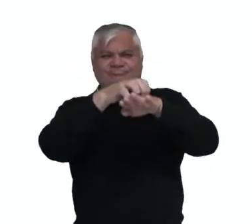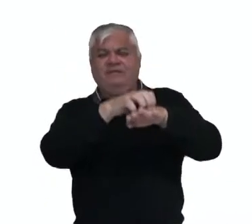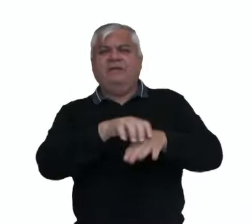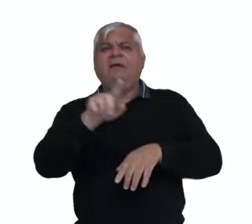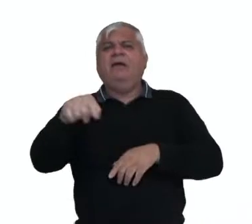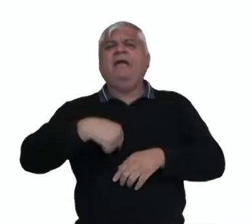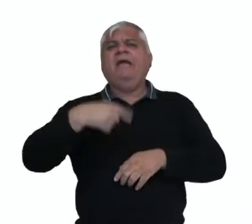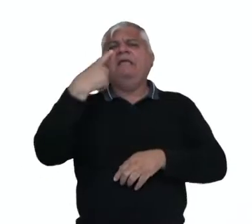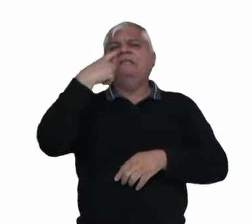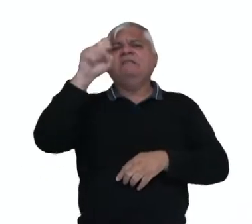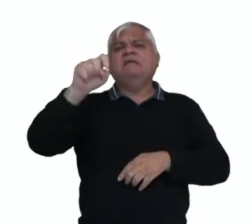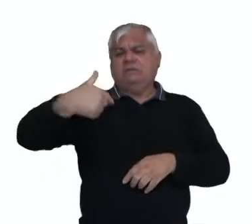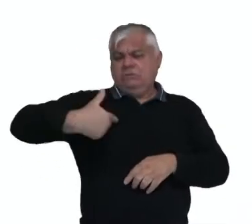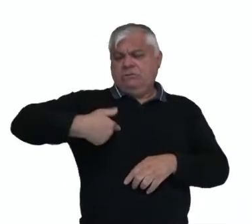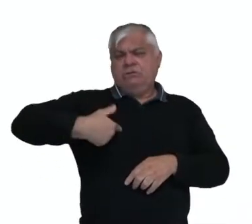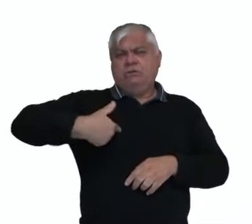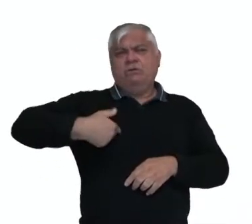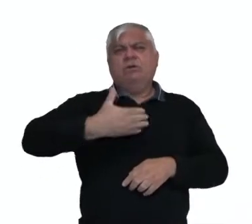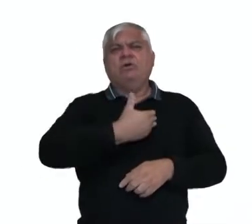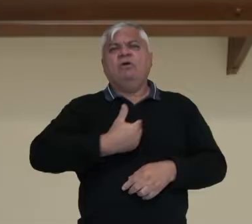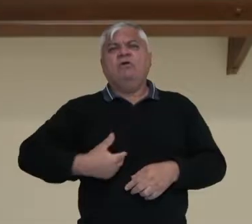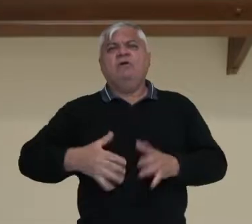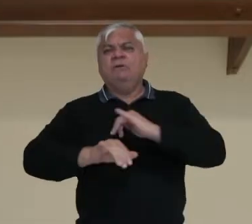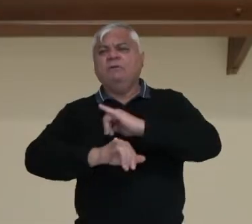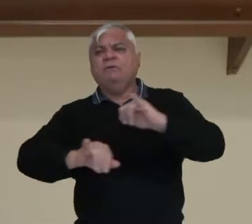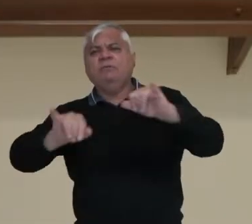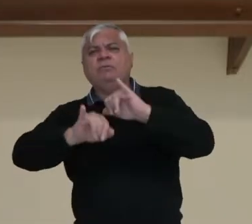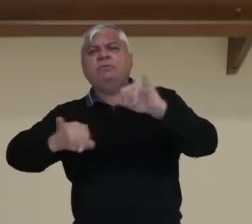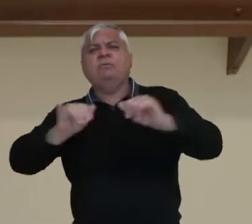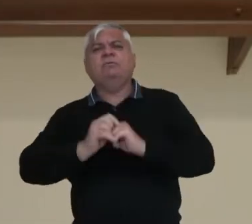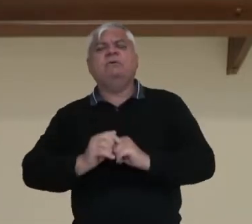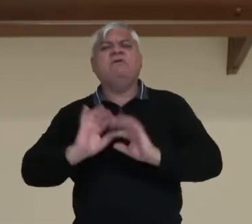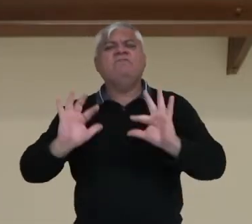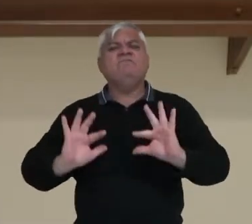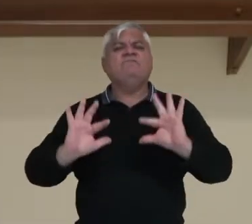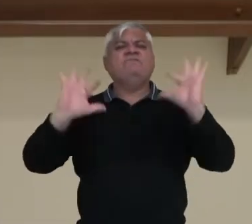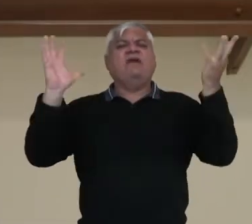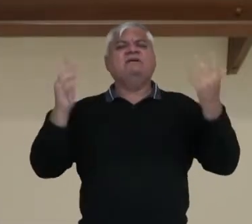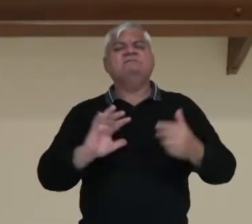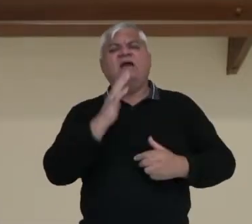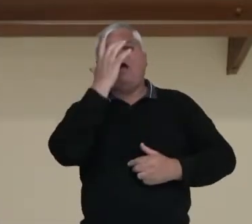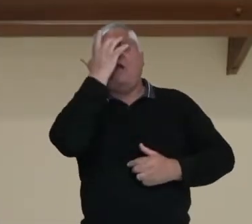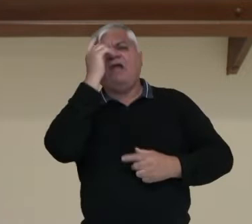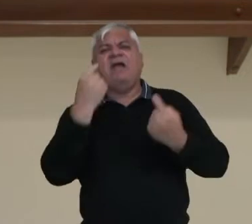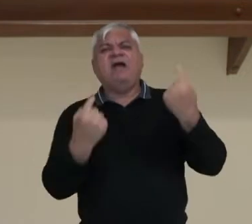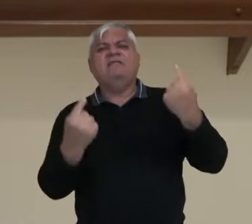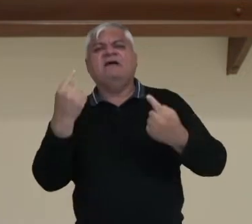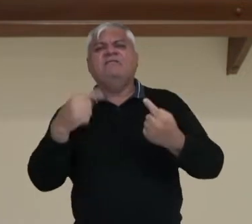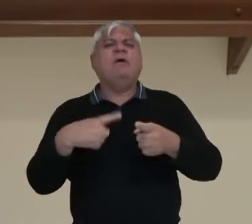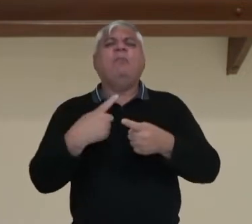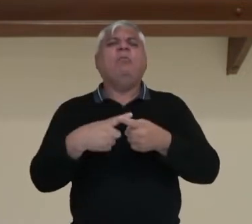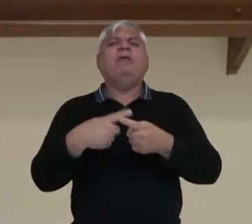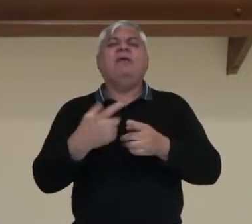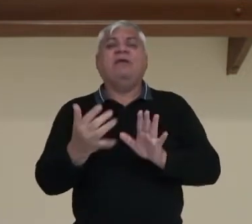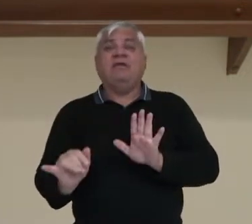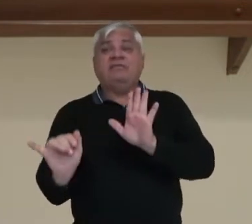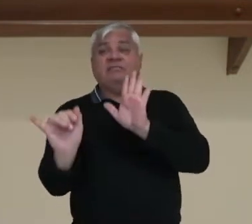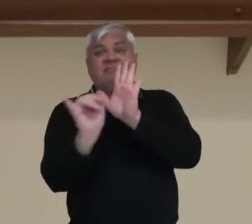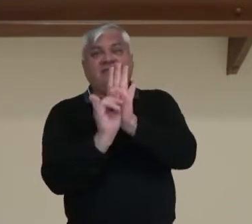Vargas ao promover a cultura popular, né, ao colocar a cultura popular como um sinônimo de